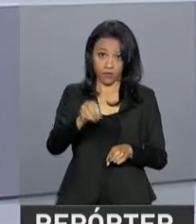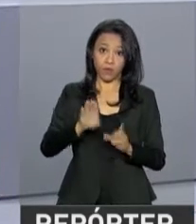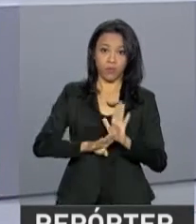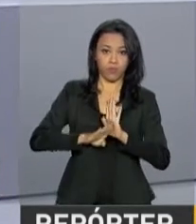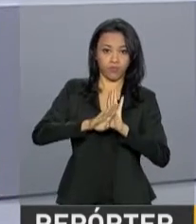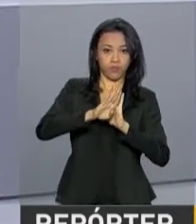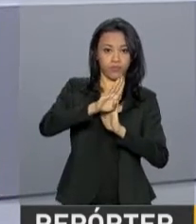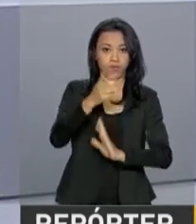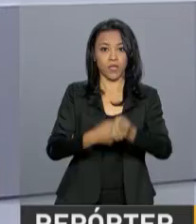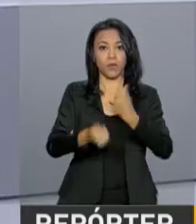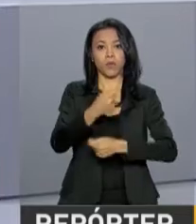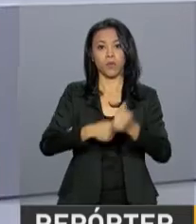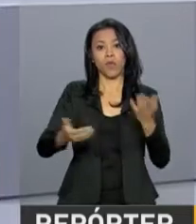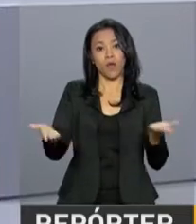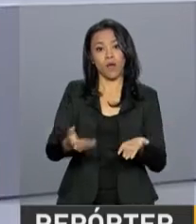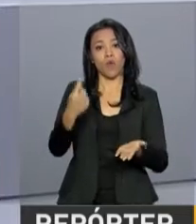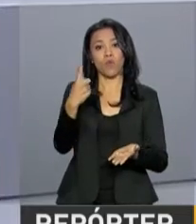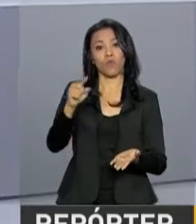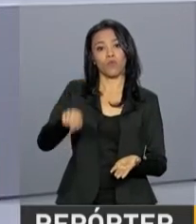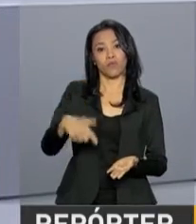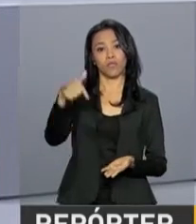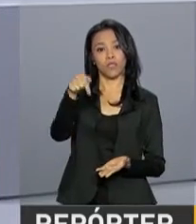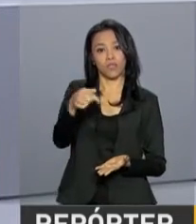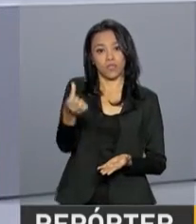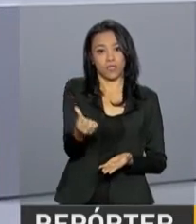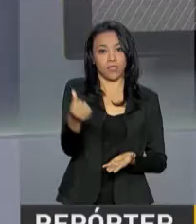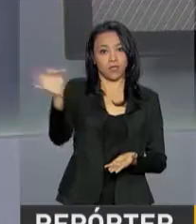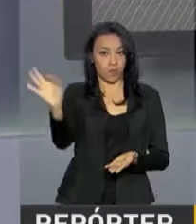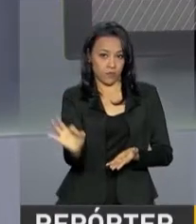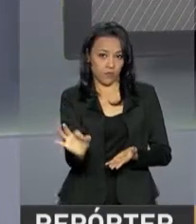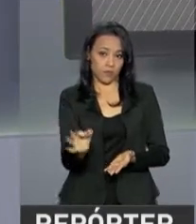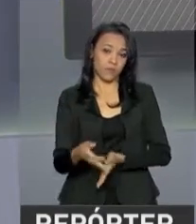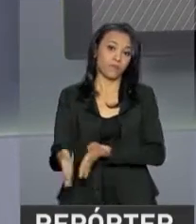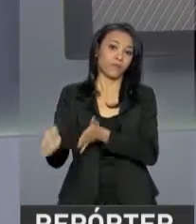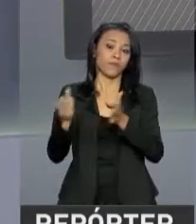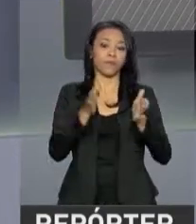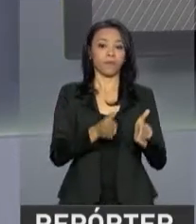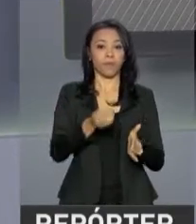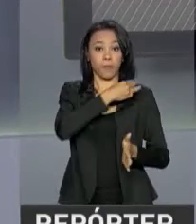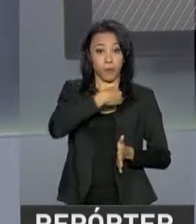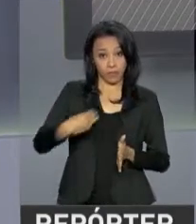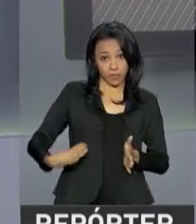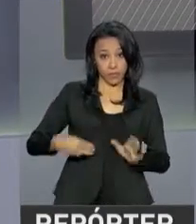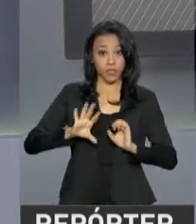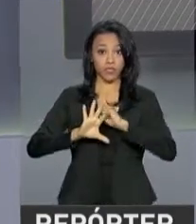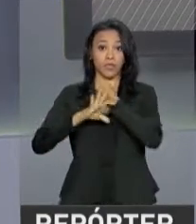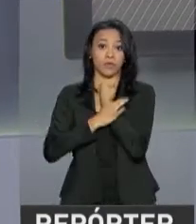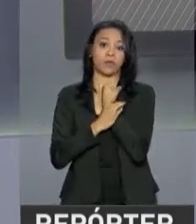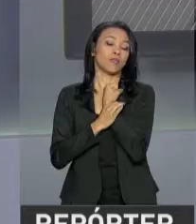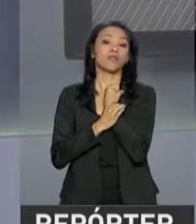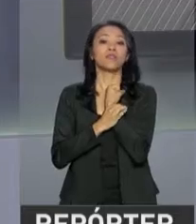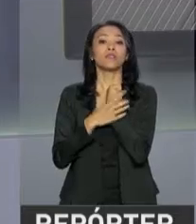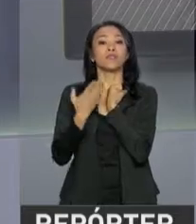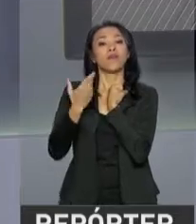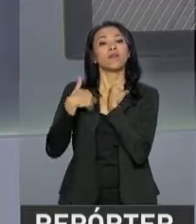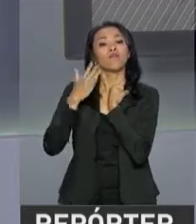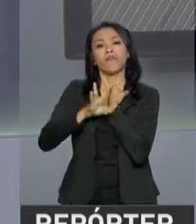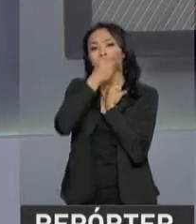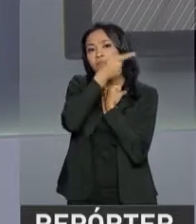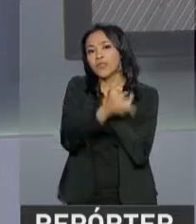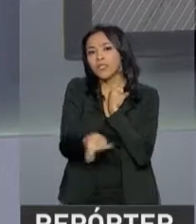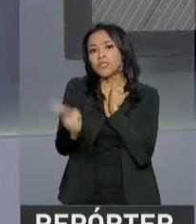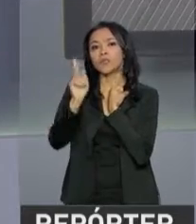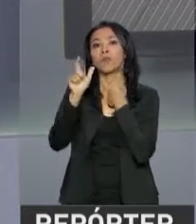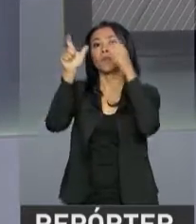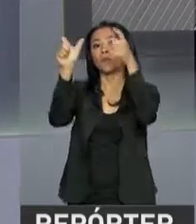que passou para 1,76 por cento o ministro da segurança pública al juma visitou no